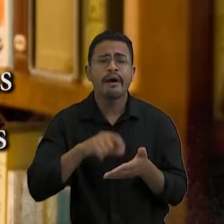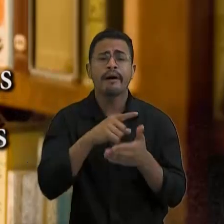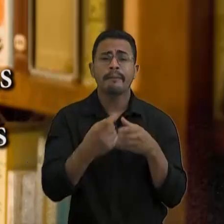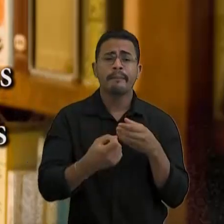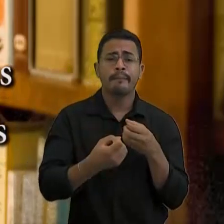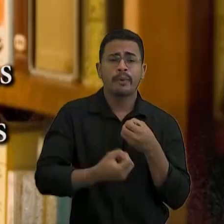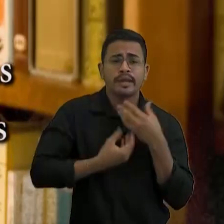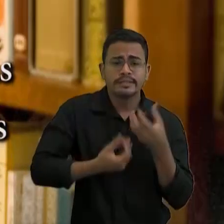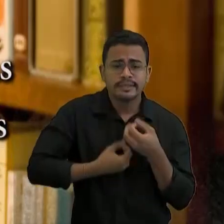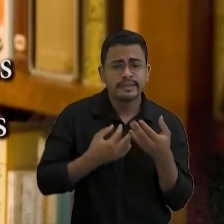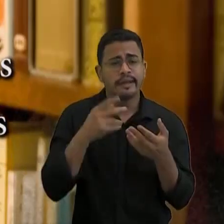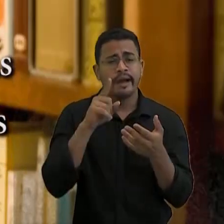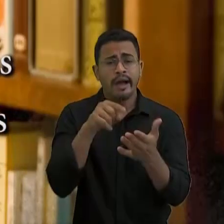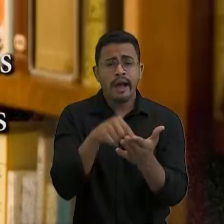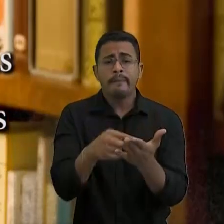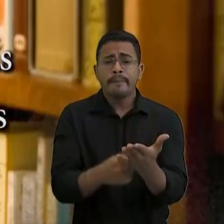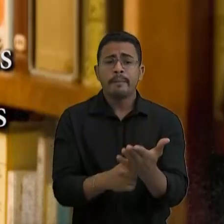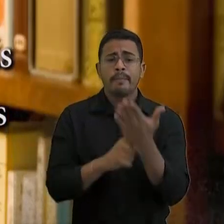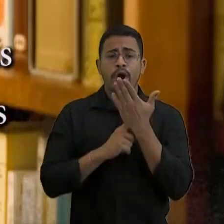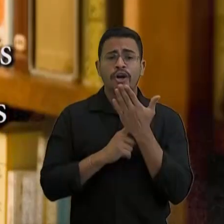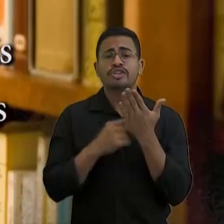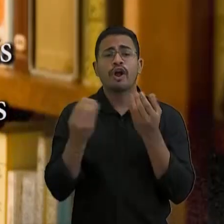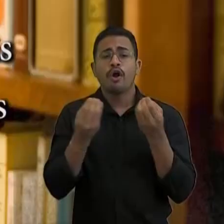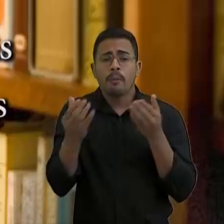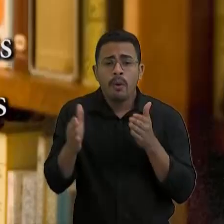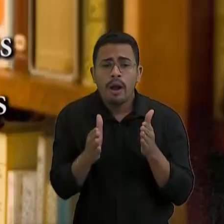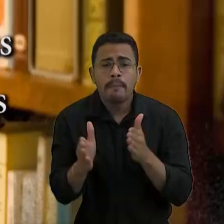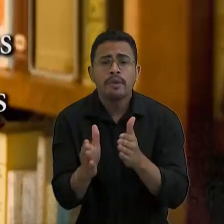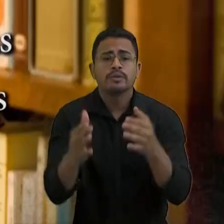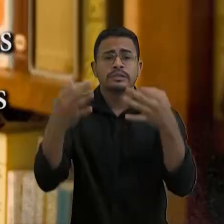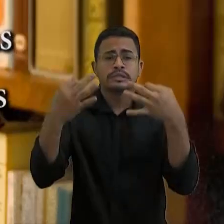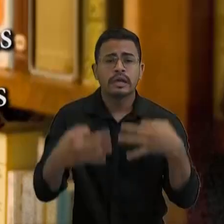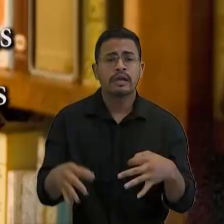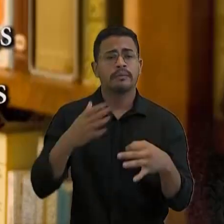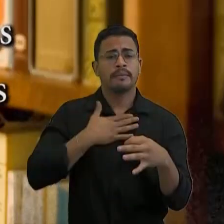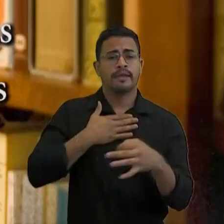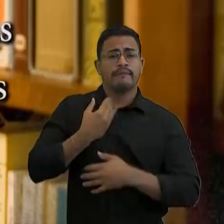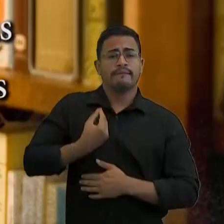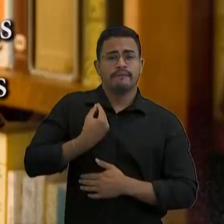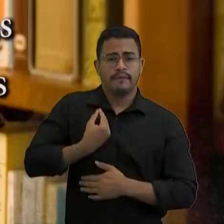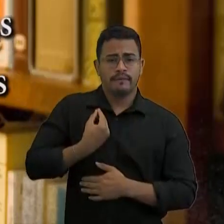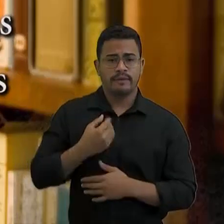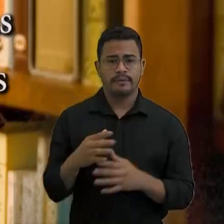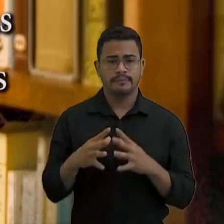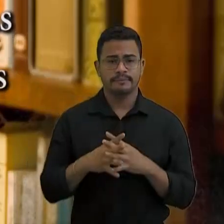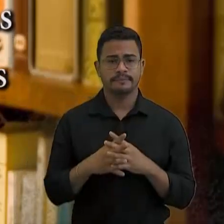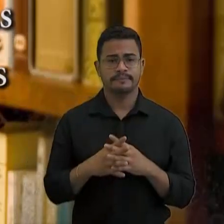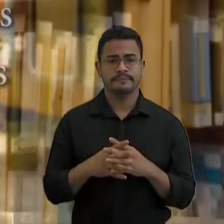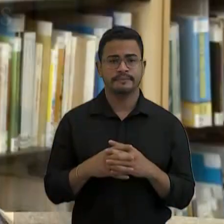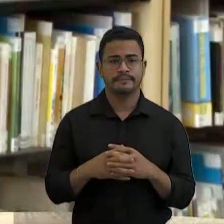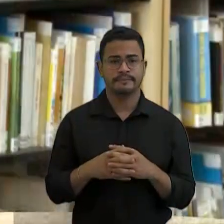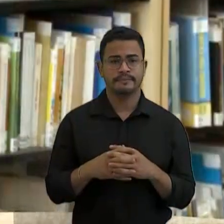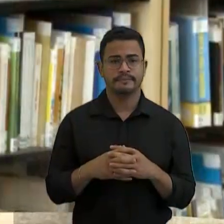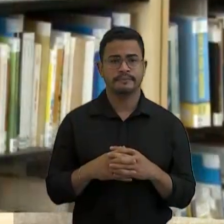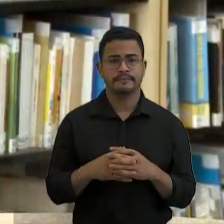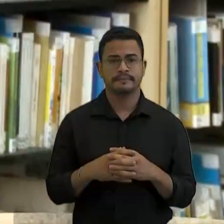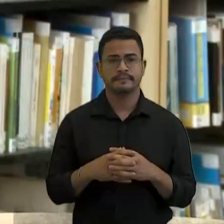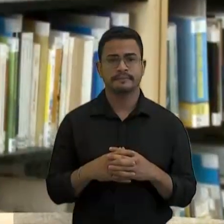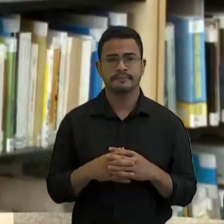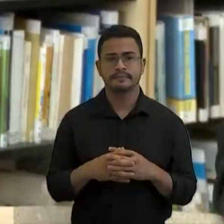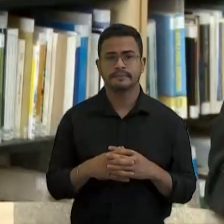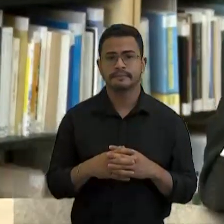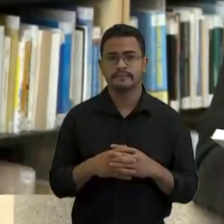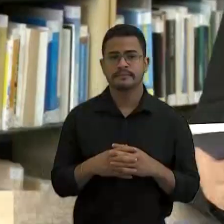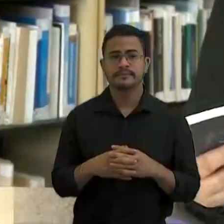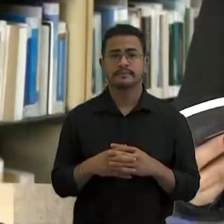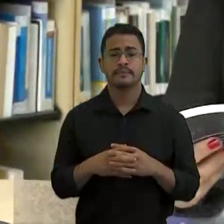me revelas o caminho a trilhar no meu viver. Lindo!